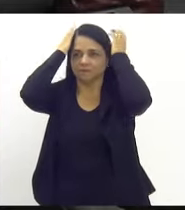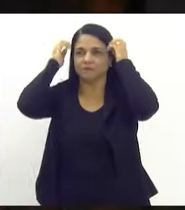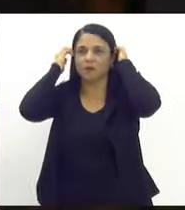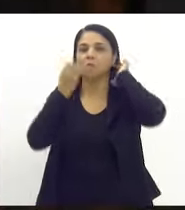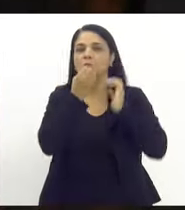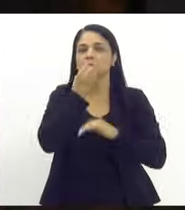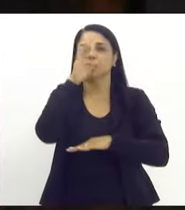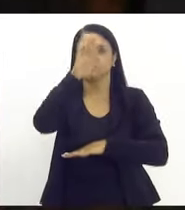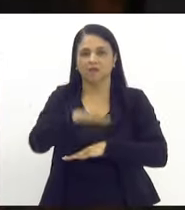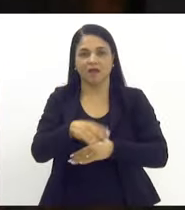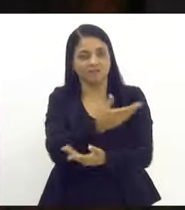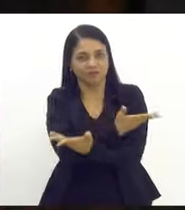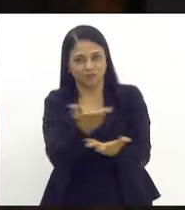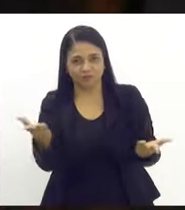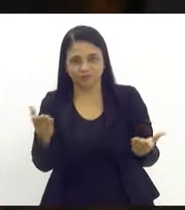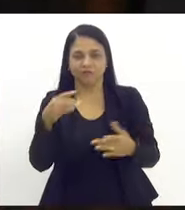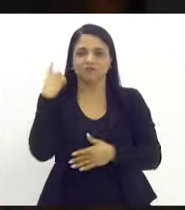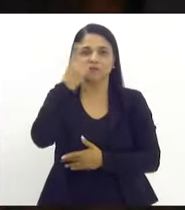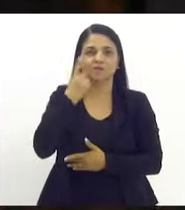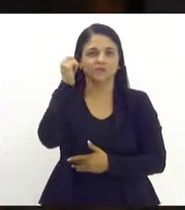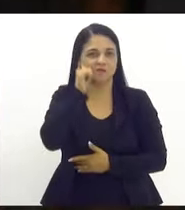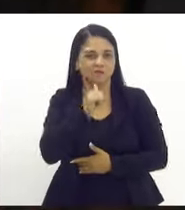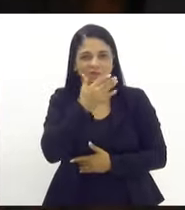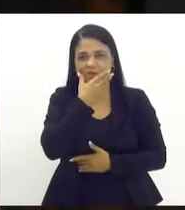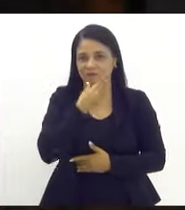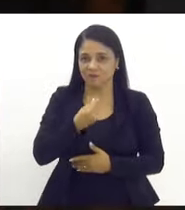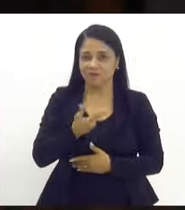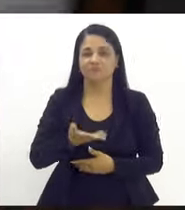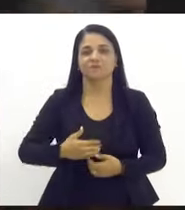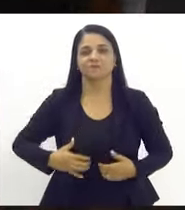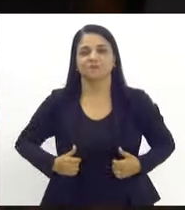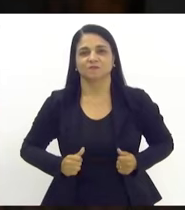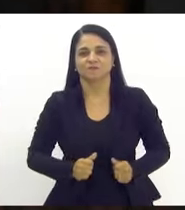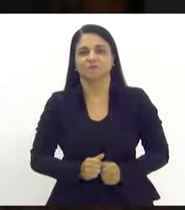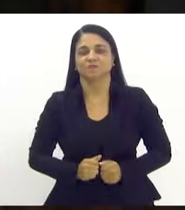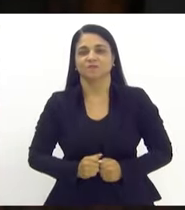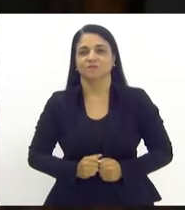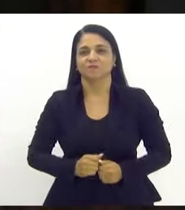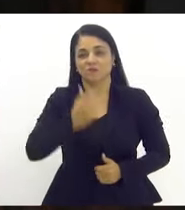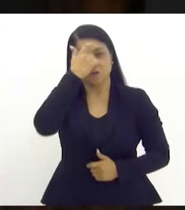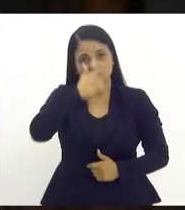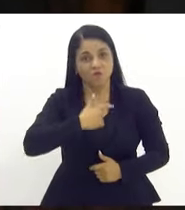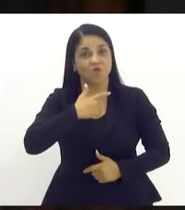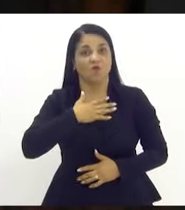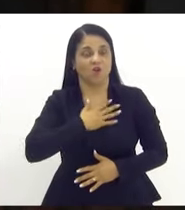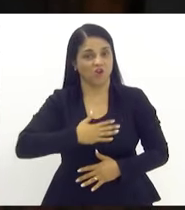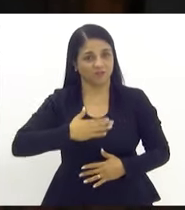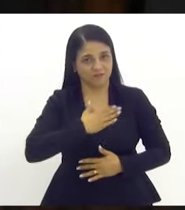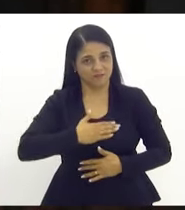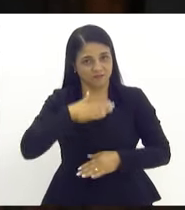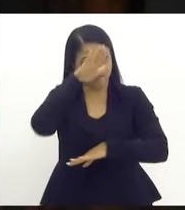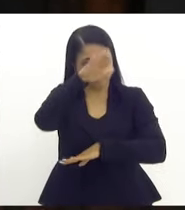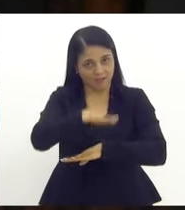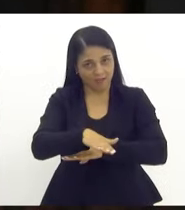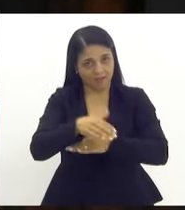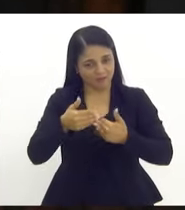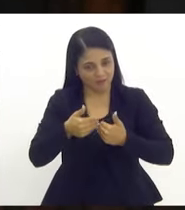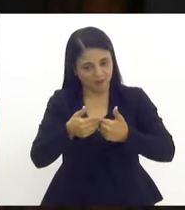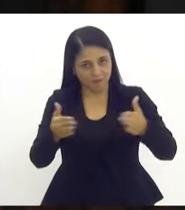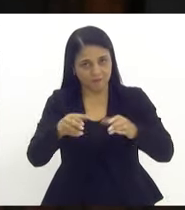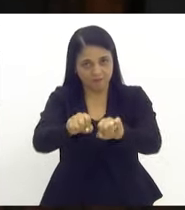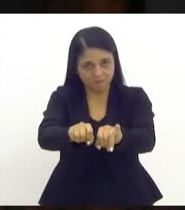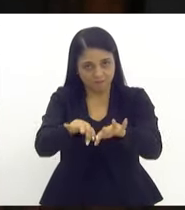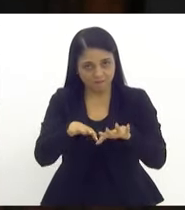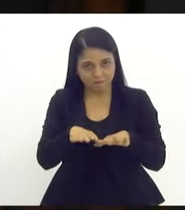Boa tarde a todos e todas, deputados e deputadas. Eu gostaria, nessa tarde, de abrir a